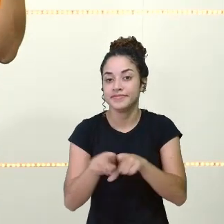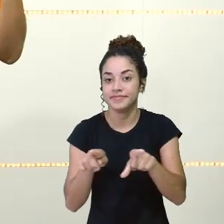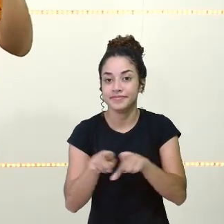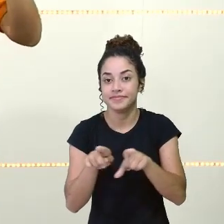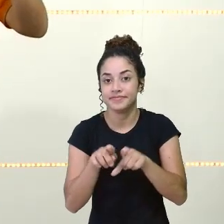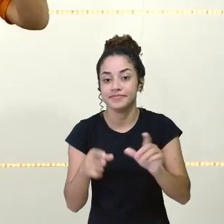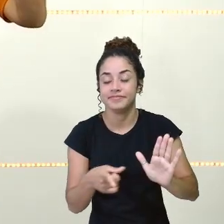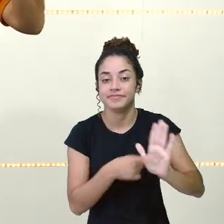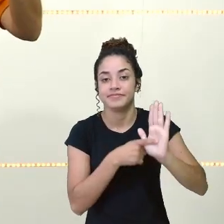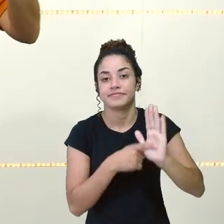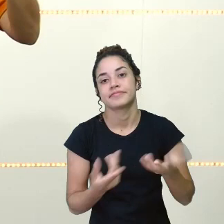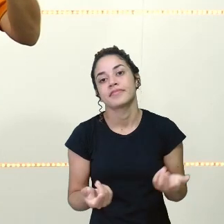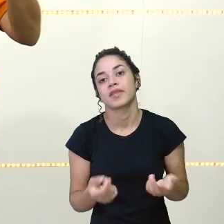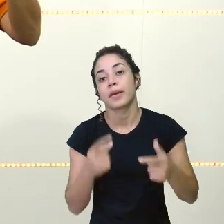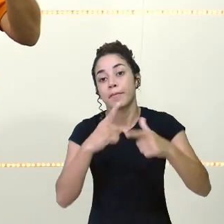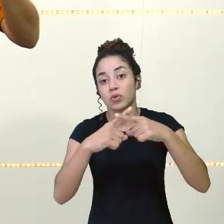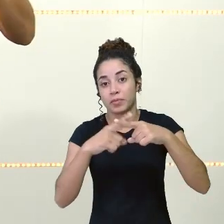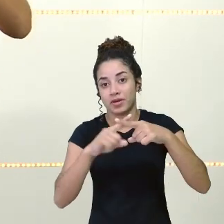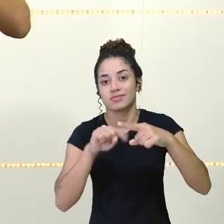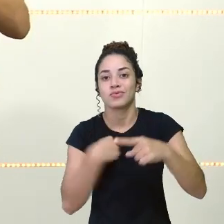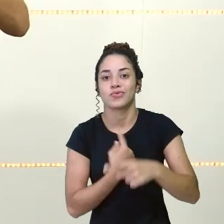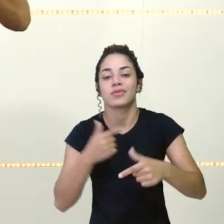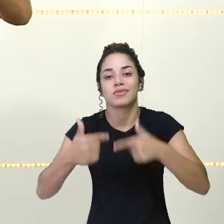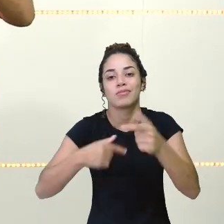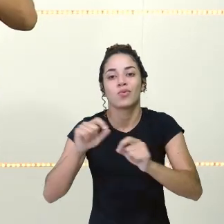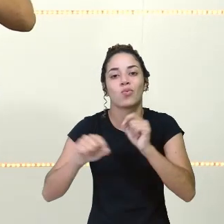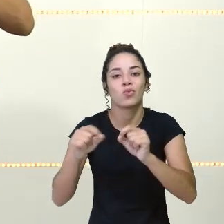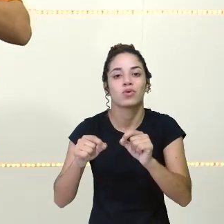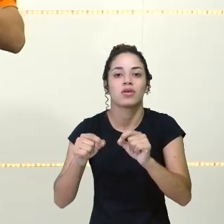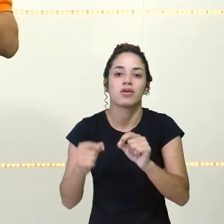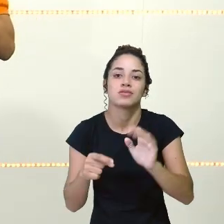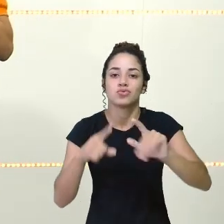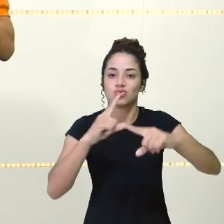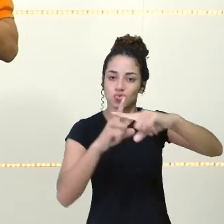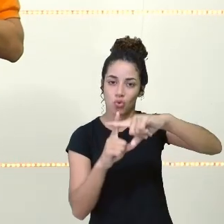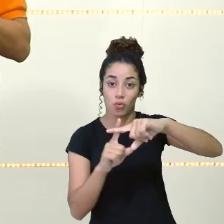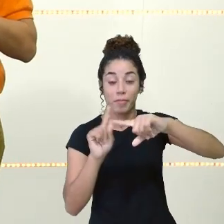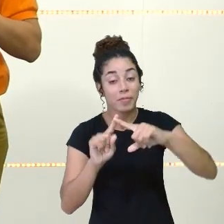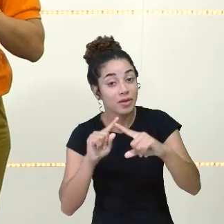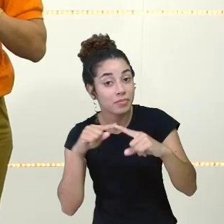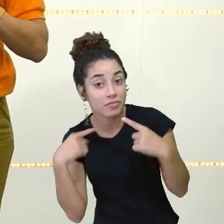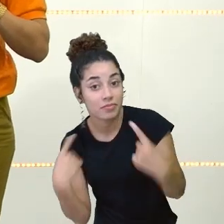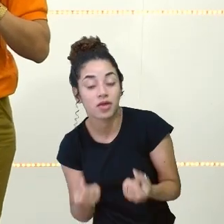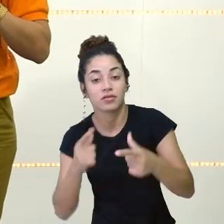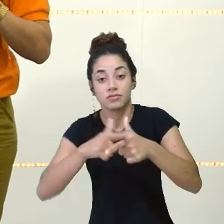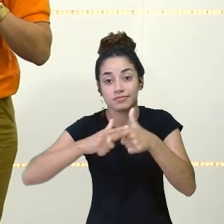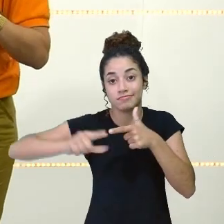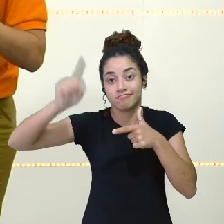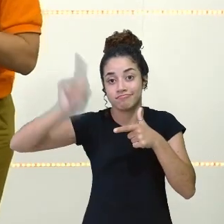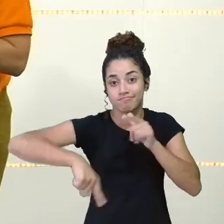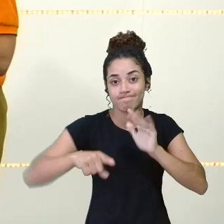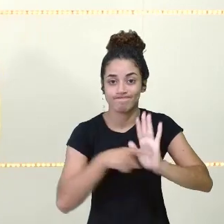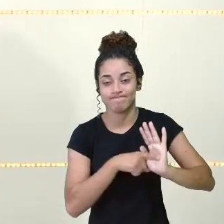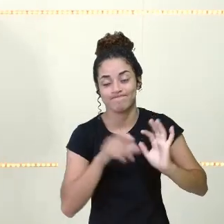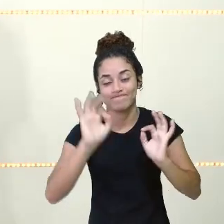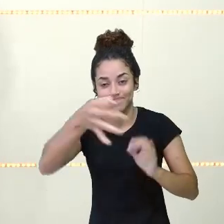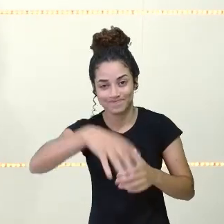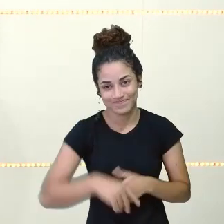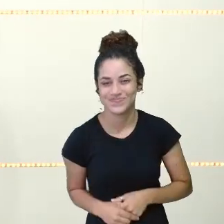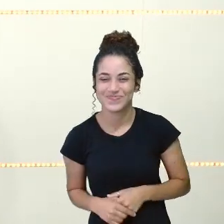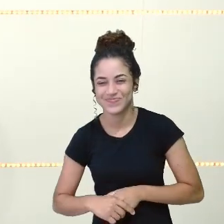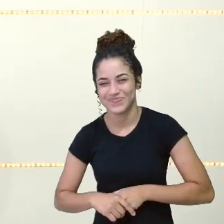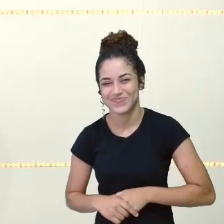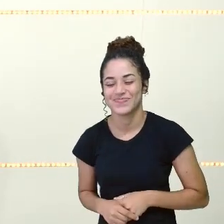Na multiplicação, a gente trabalha com soma, né? Divisão, a gente trabalha com subtração.